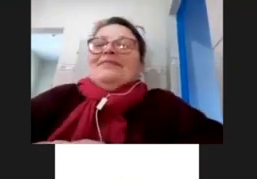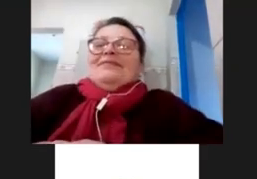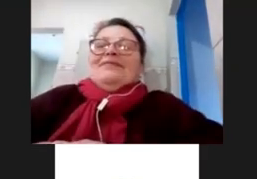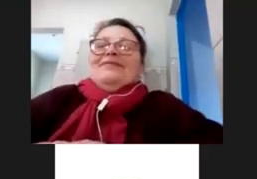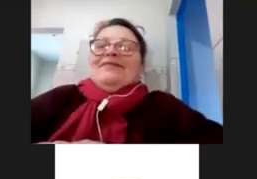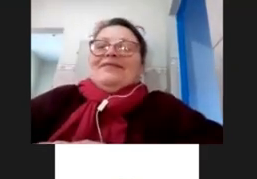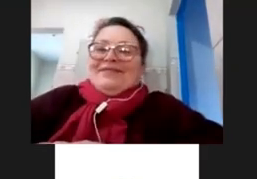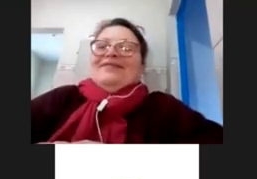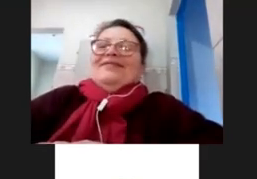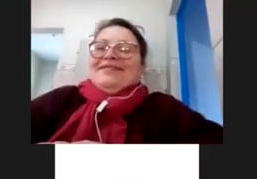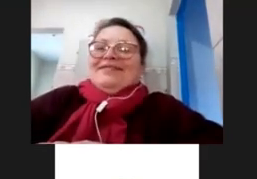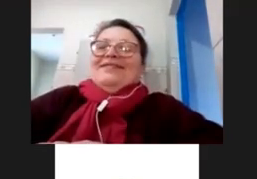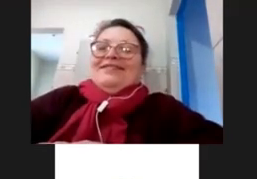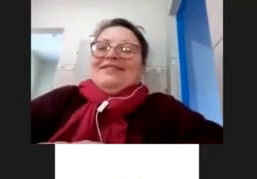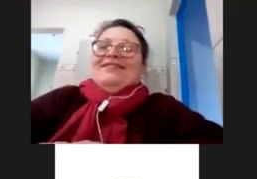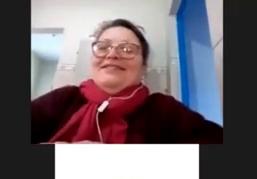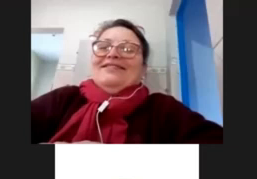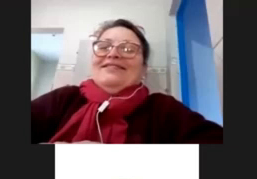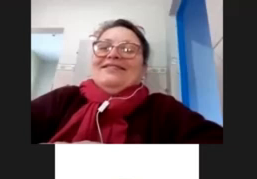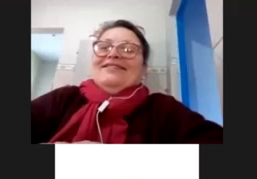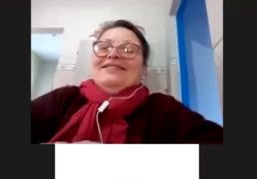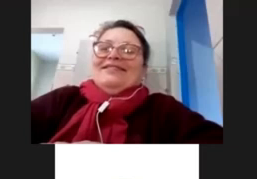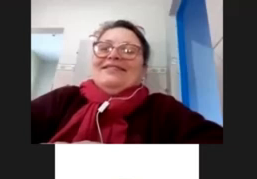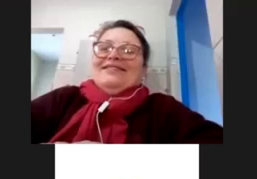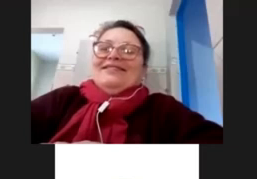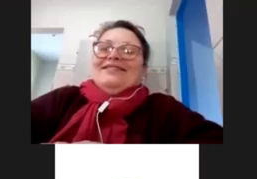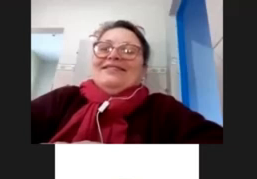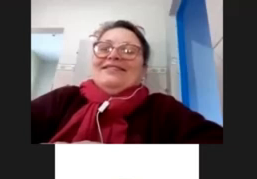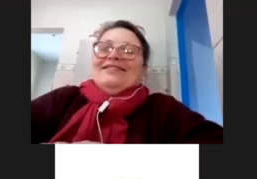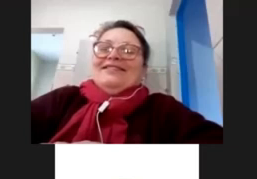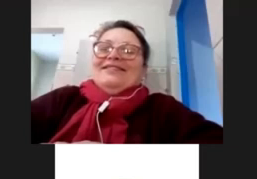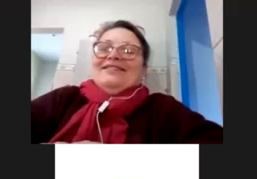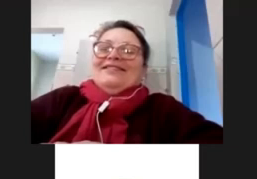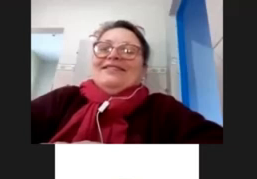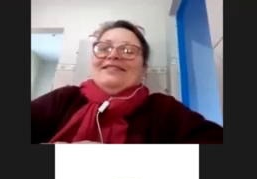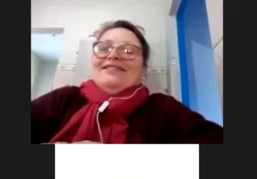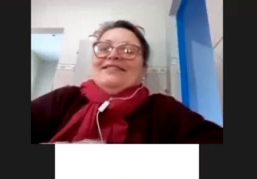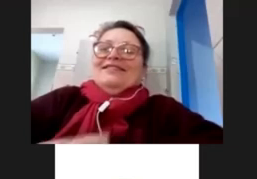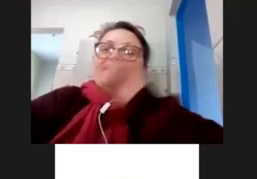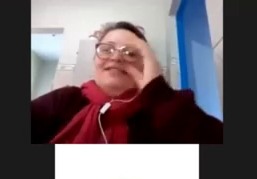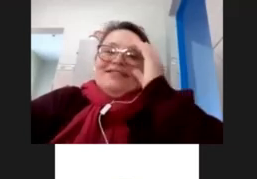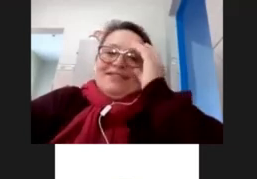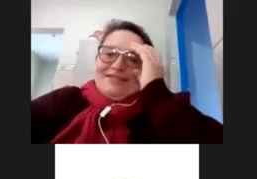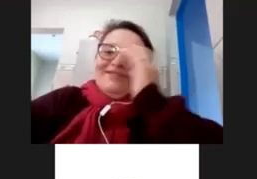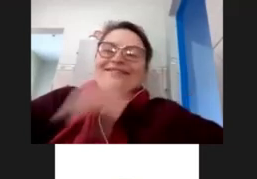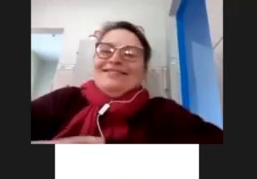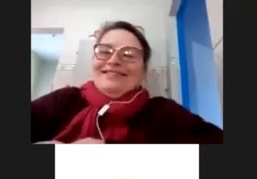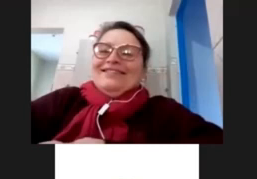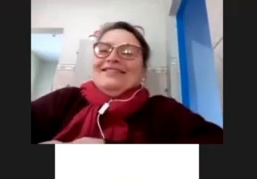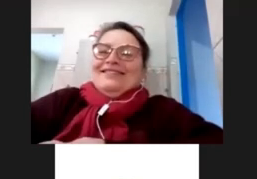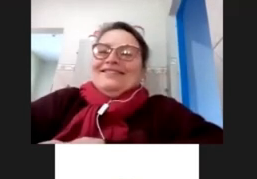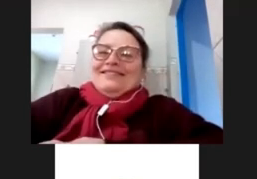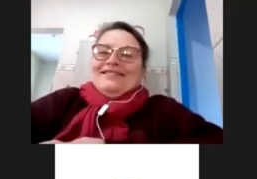dentes. Foi o que eu pensei, mas eu vou mostrar para ela como eu vou curar ela da fibromialgia. Tá? Que ela